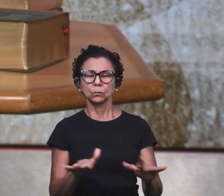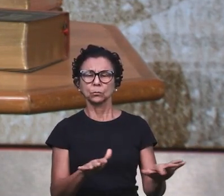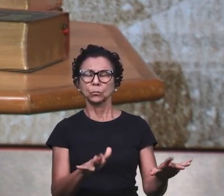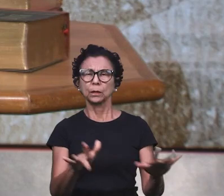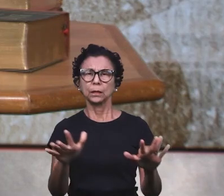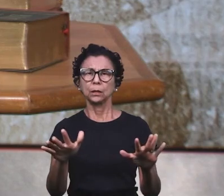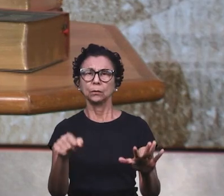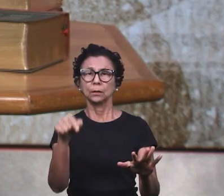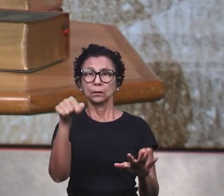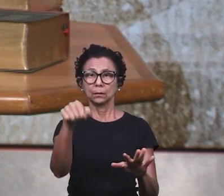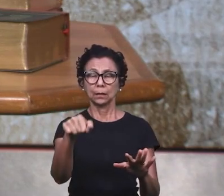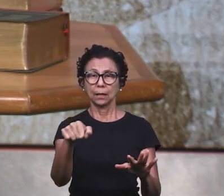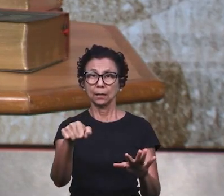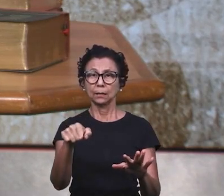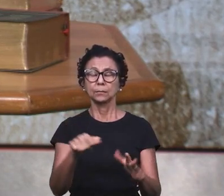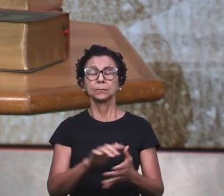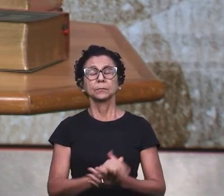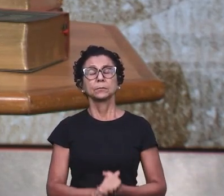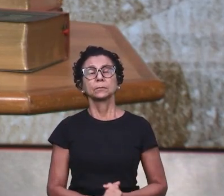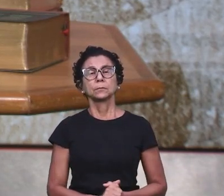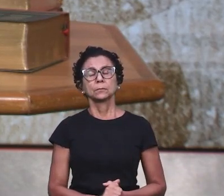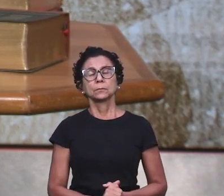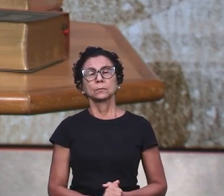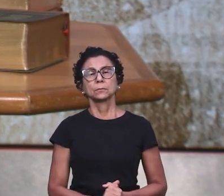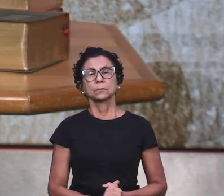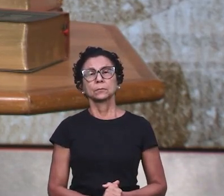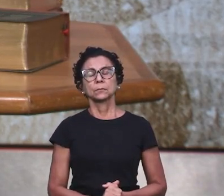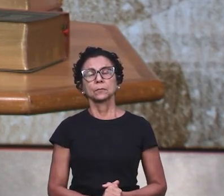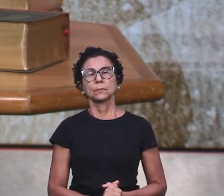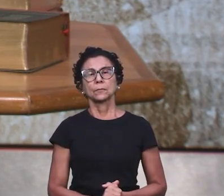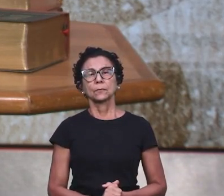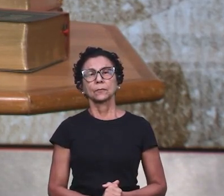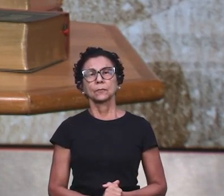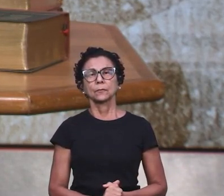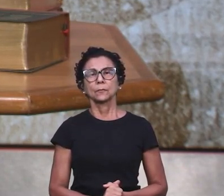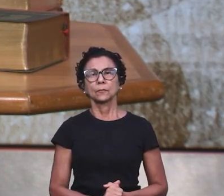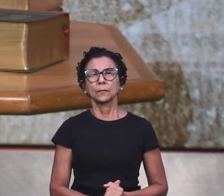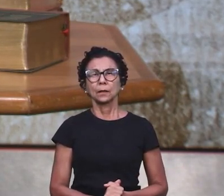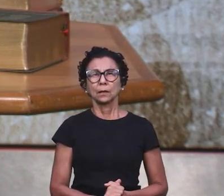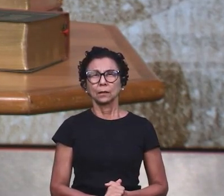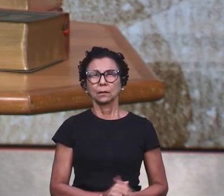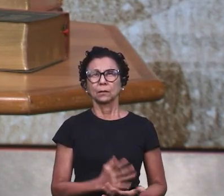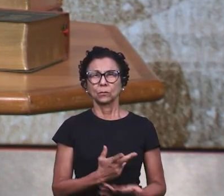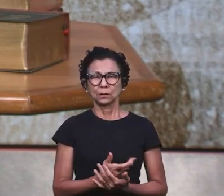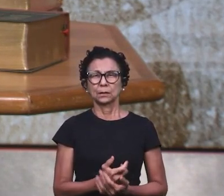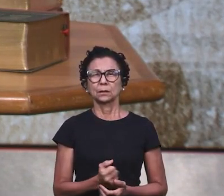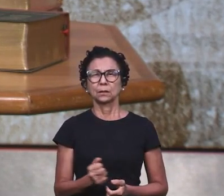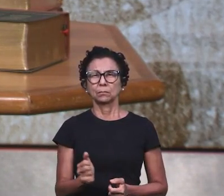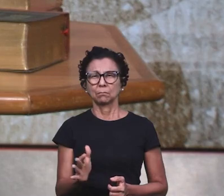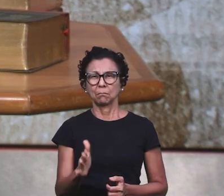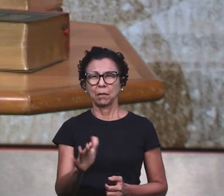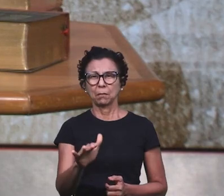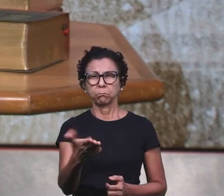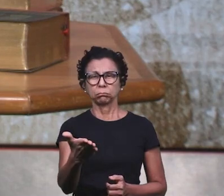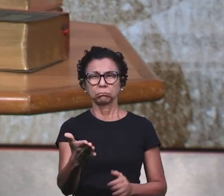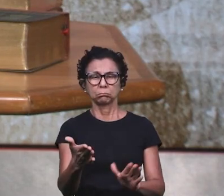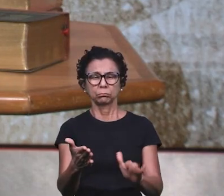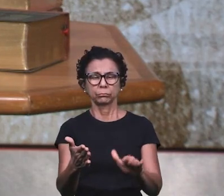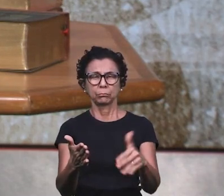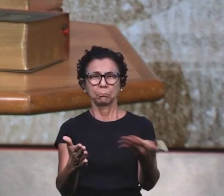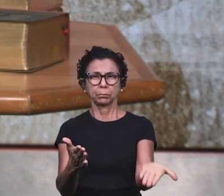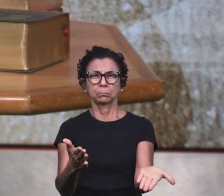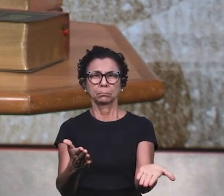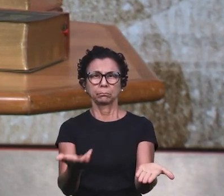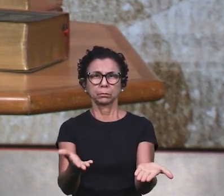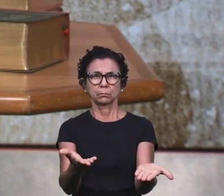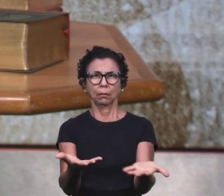sangue. E os rios, por conta da morte, né, dos peixes ali, o rio